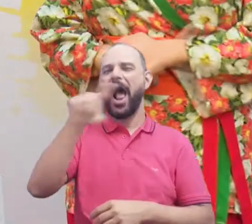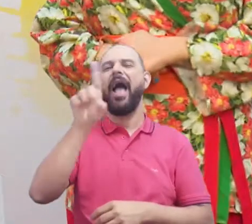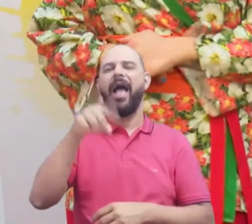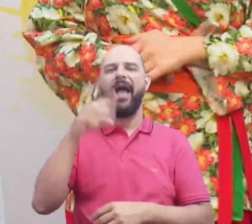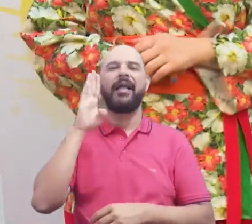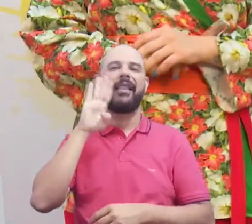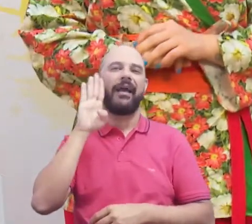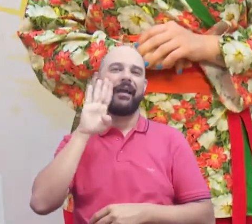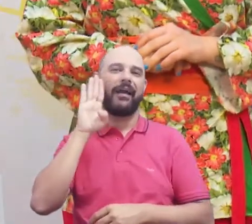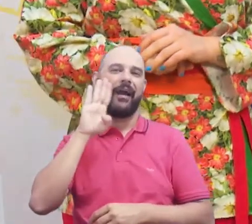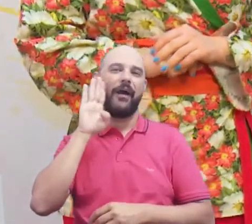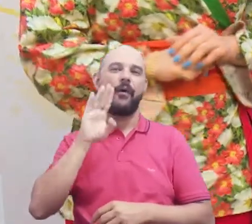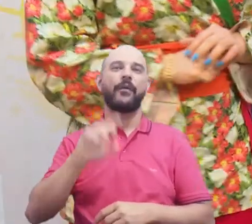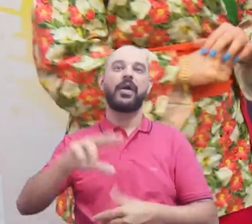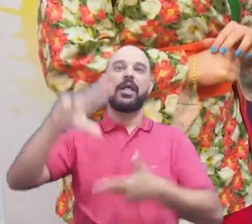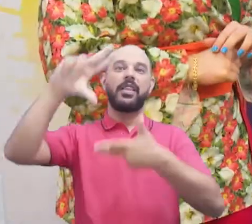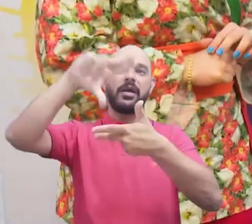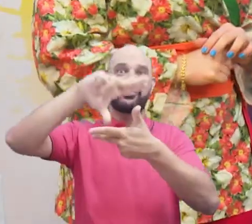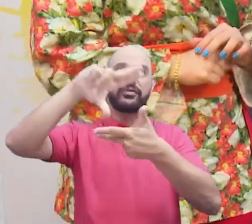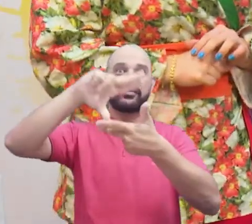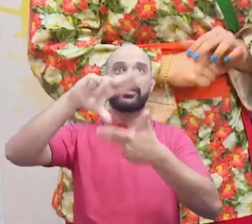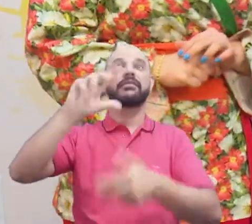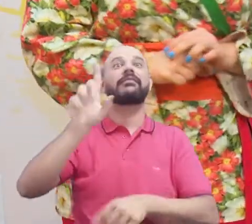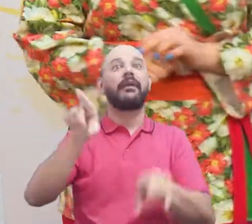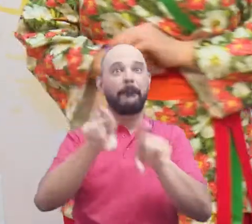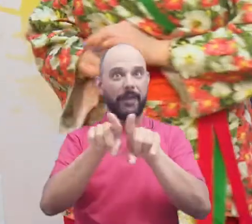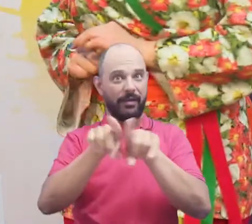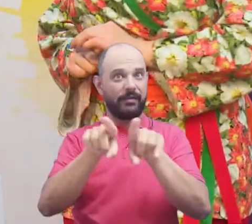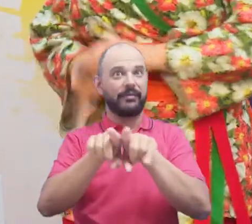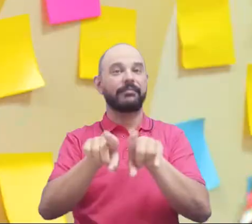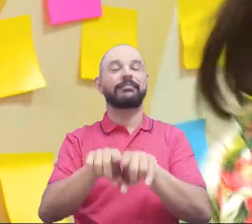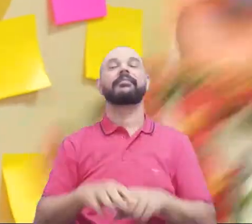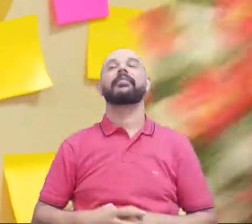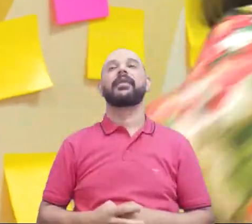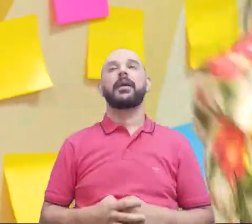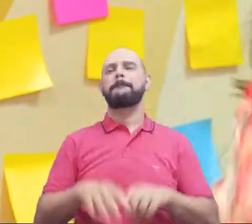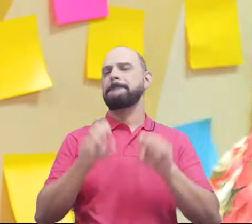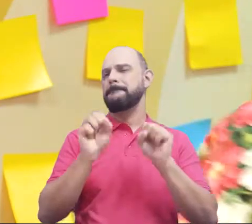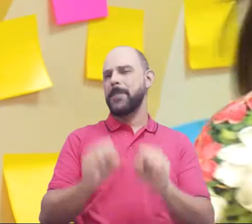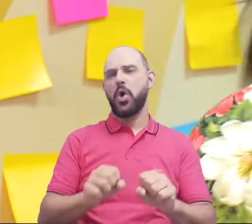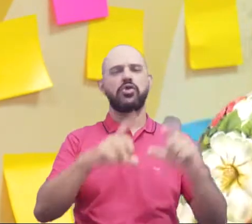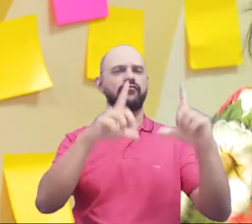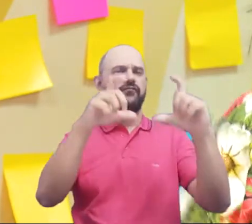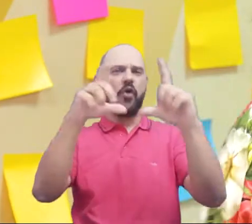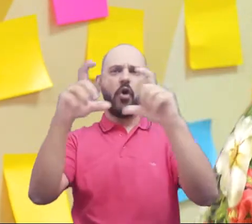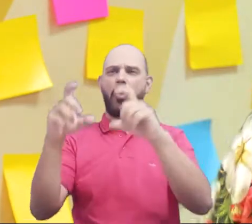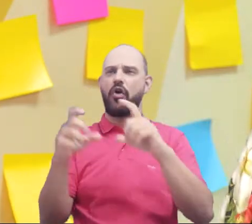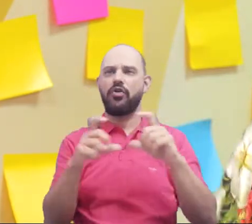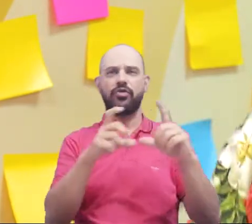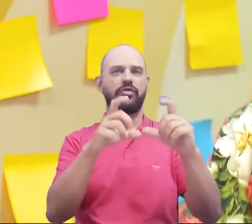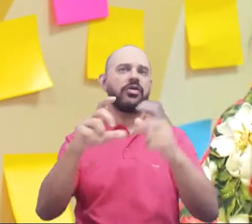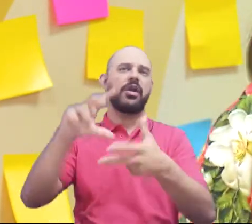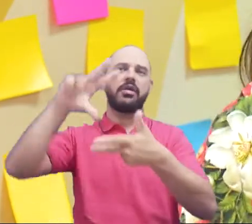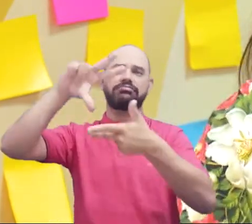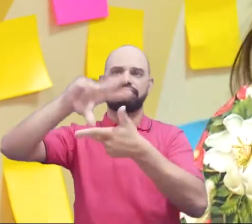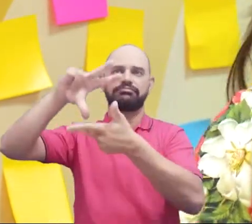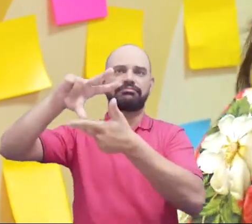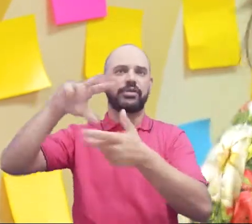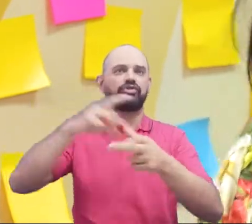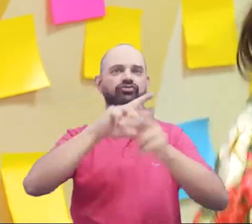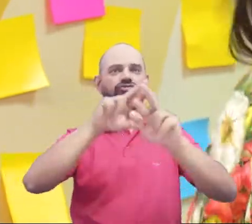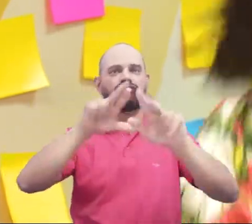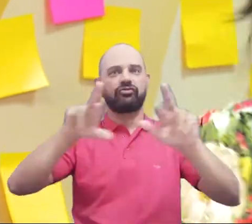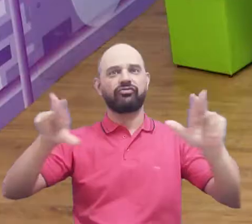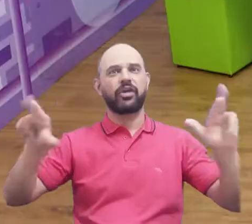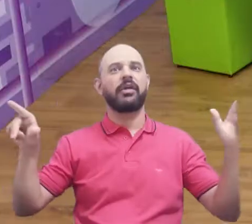Lagoa é muito legal. Ei, formas geométricas também. E dá pra fazer fotos aproveitando as formas